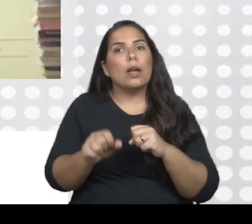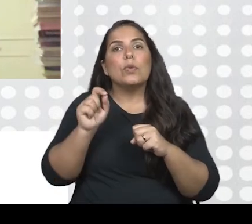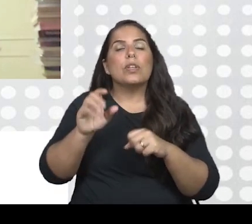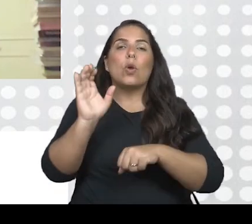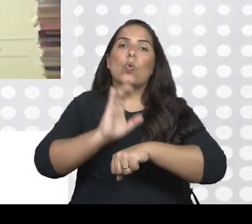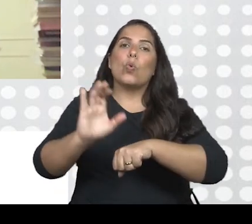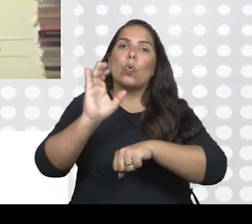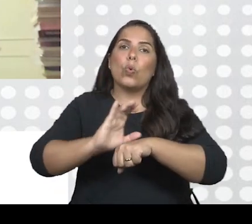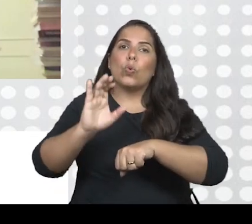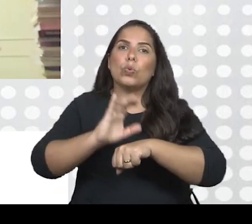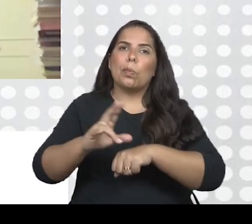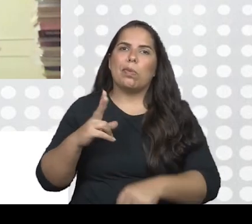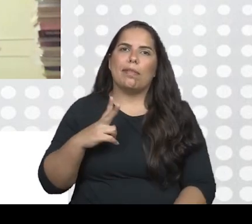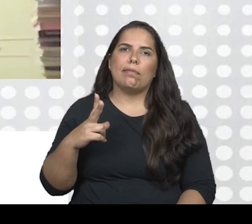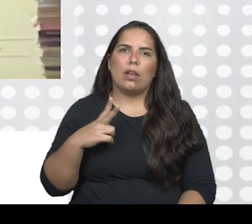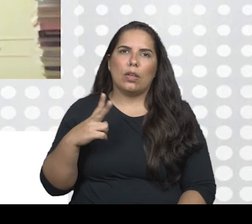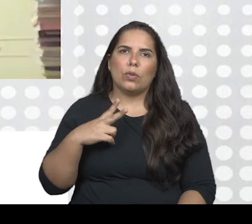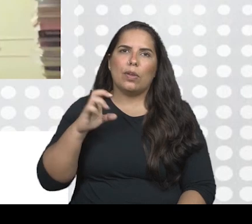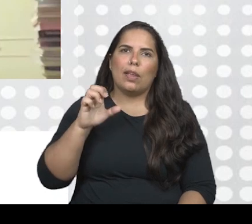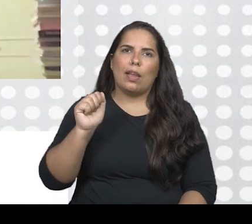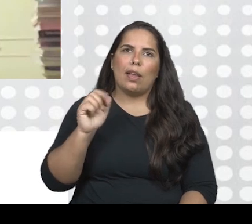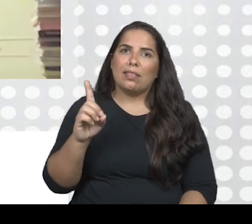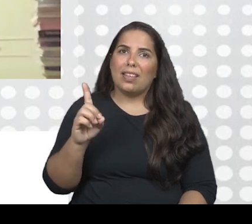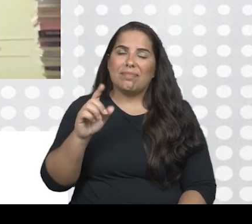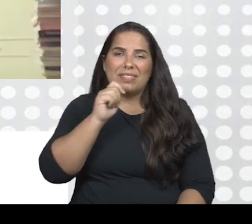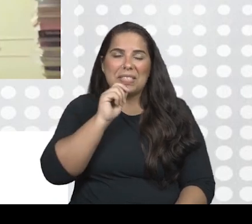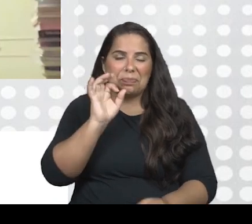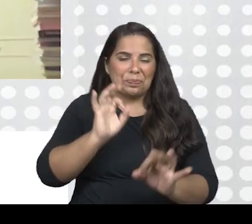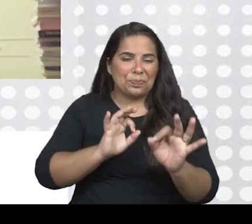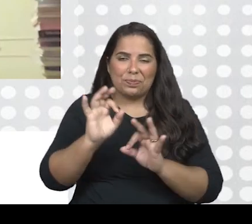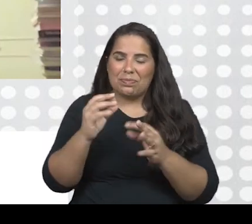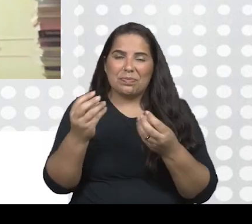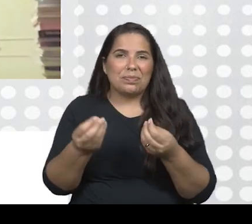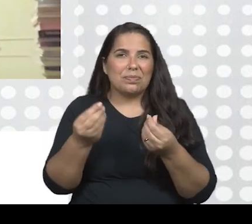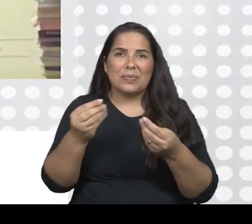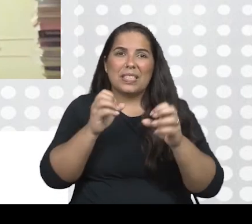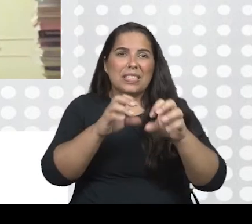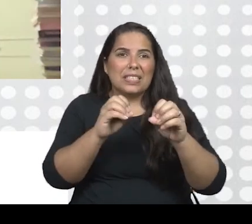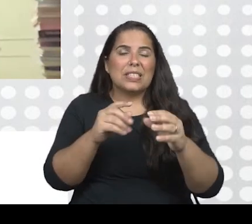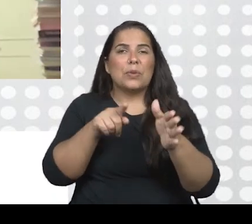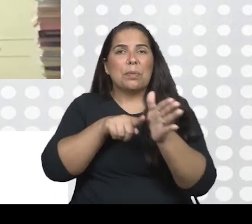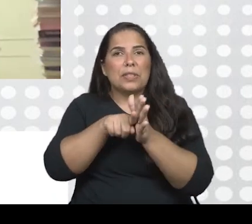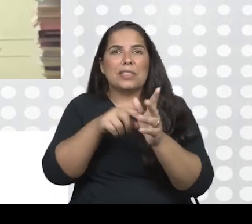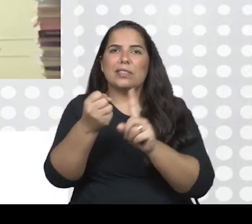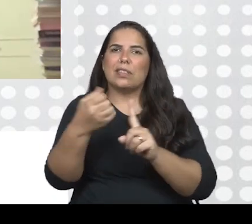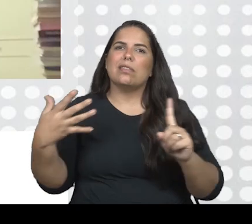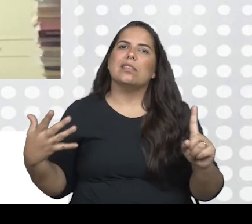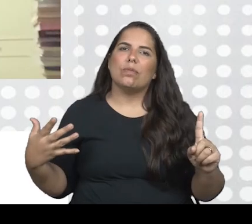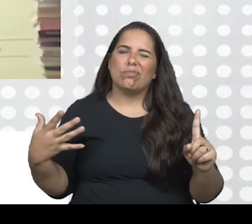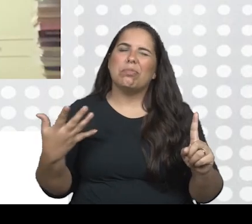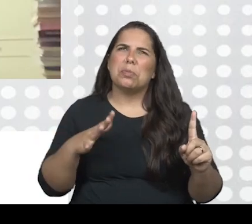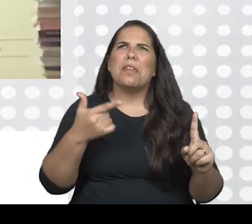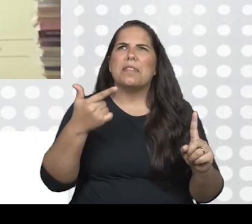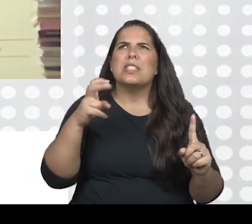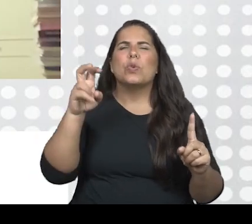em cursos privados de EAD, sem articulação com o ensino, pesquisa e extensão. Mais ou